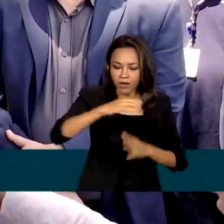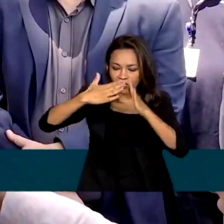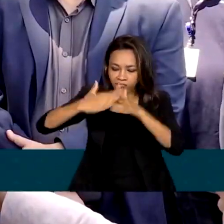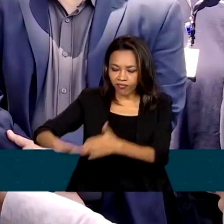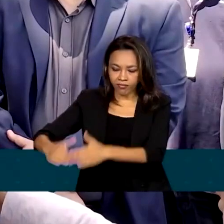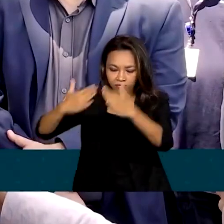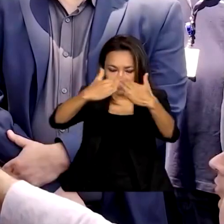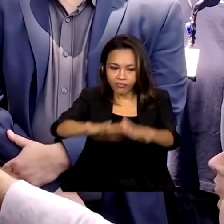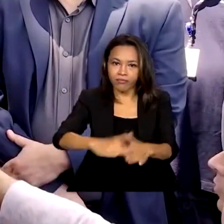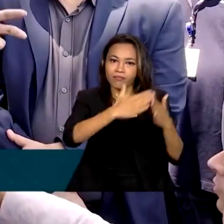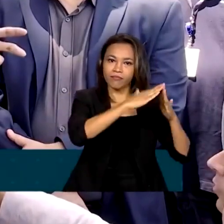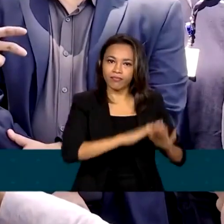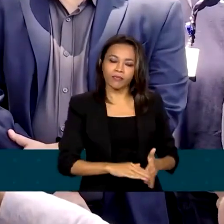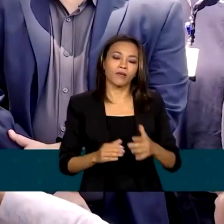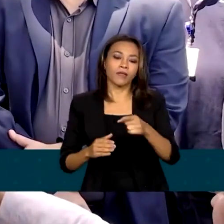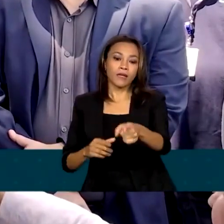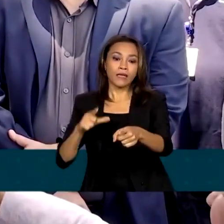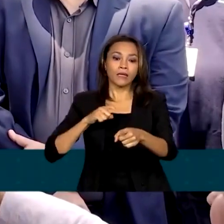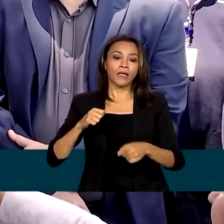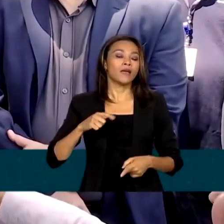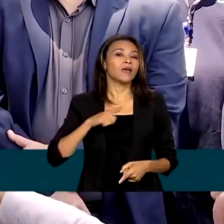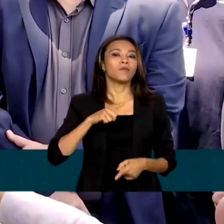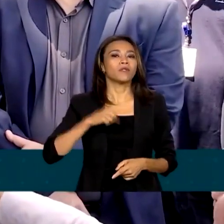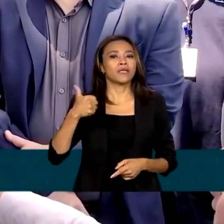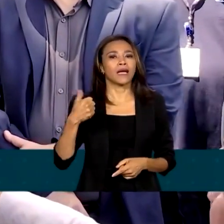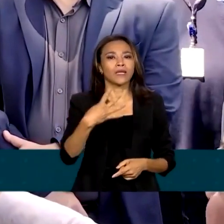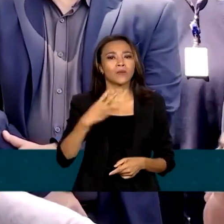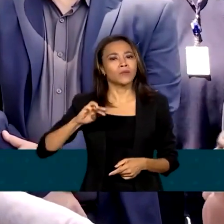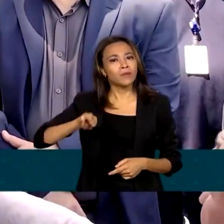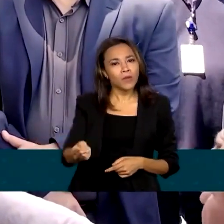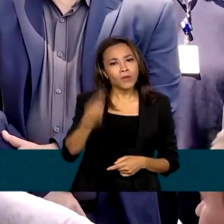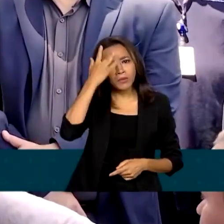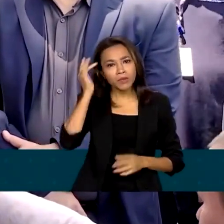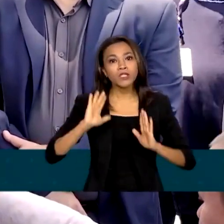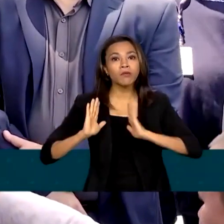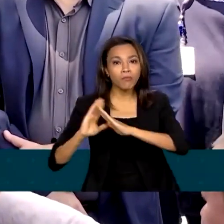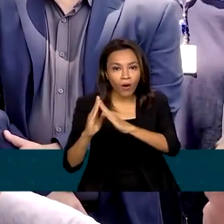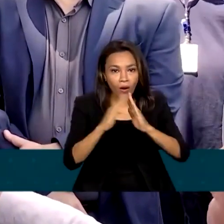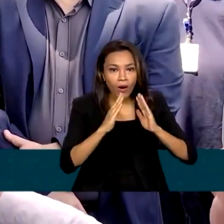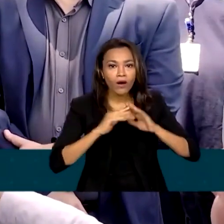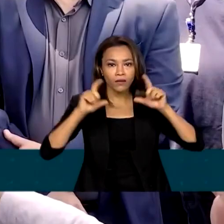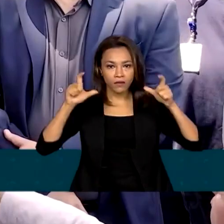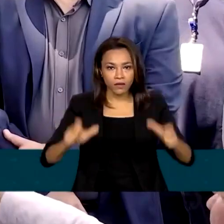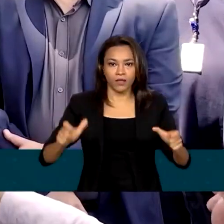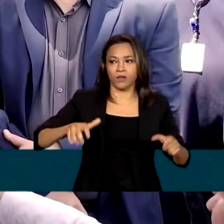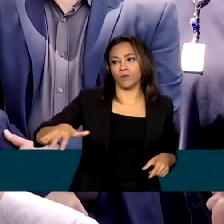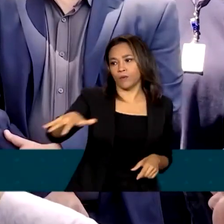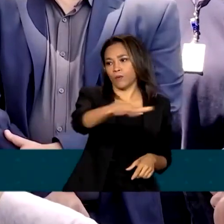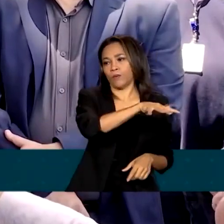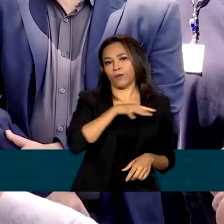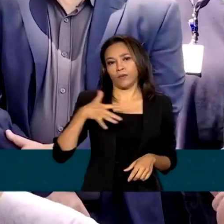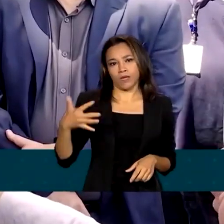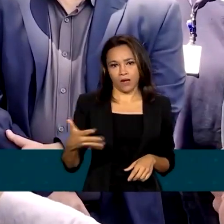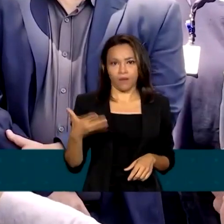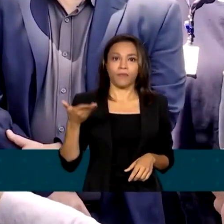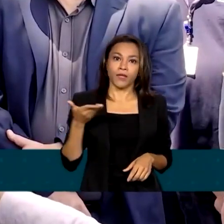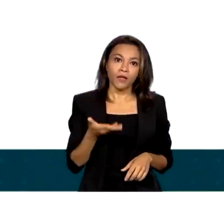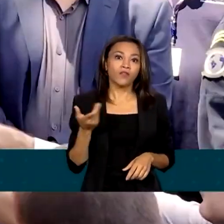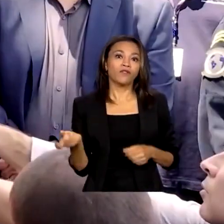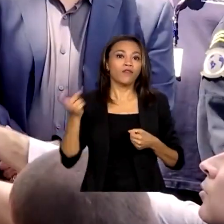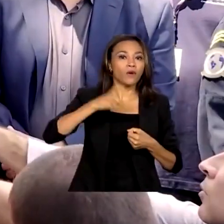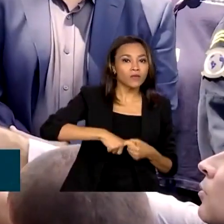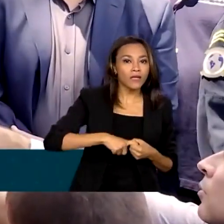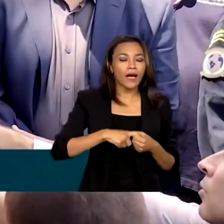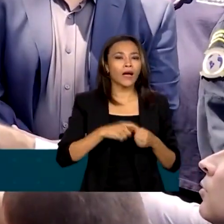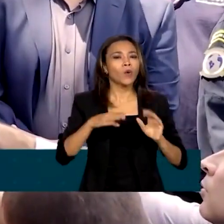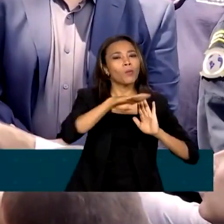temos 4 milhões de pessoas vivendo só nessas áreas. Então, retomar o PAC em costas é fundamental. O